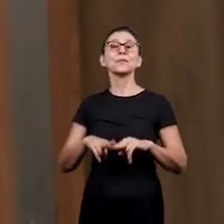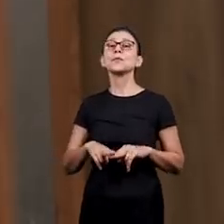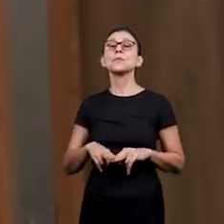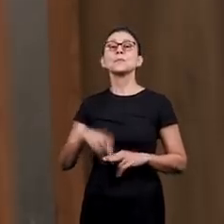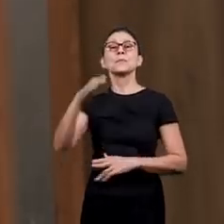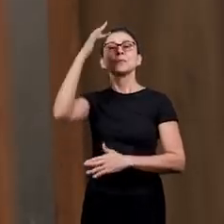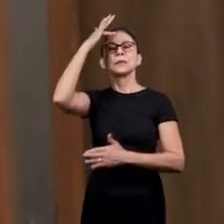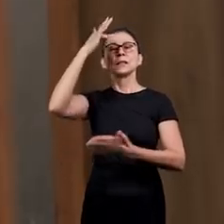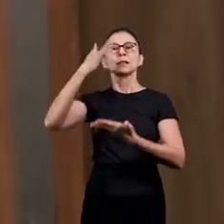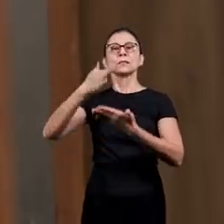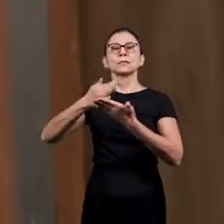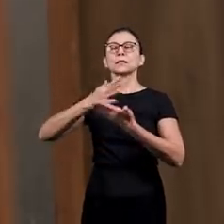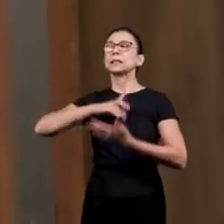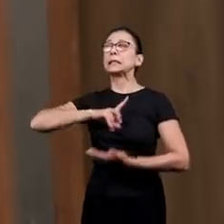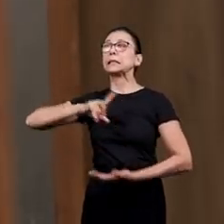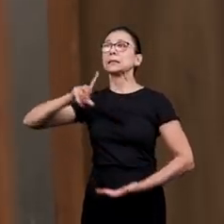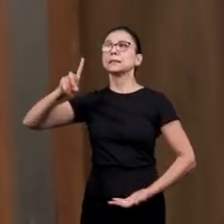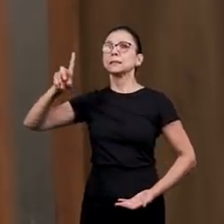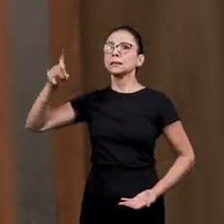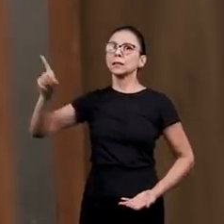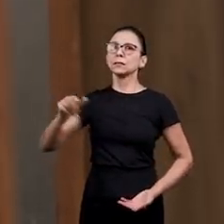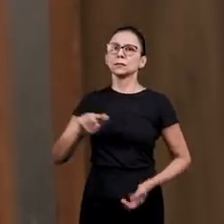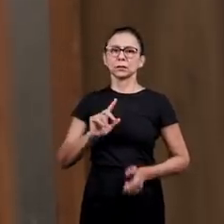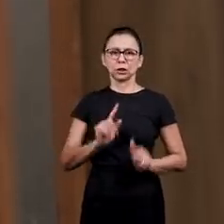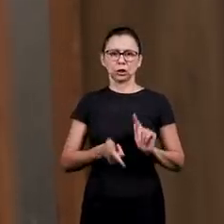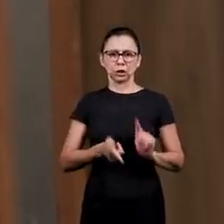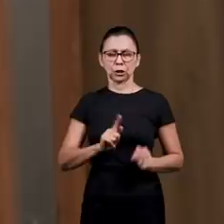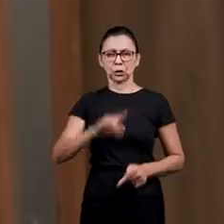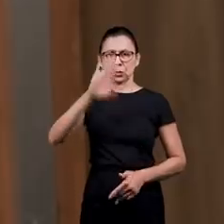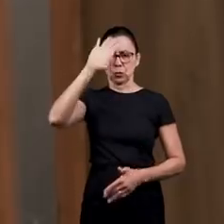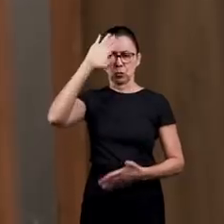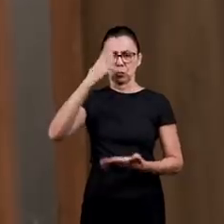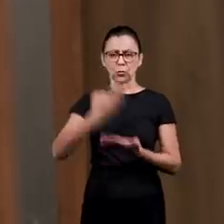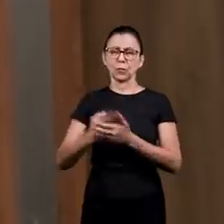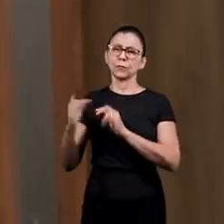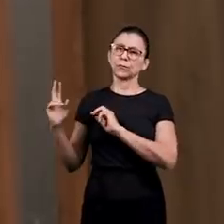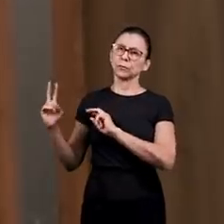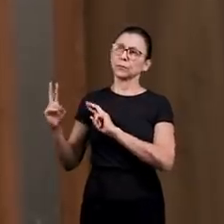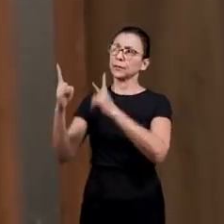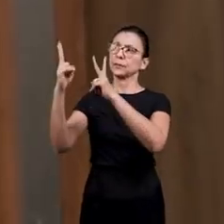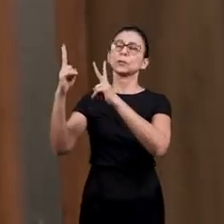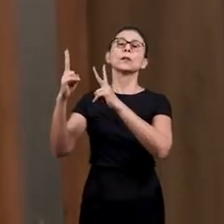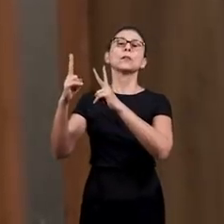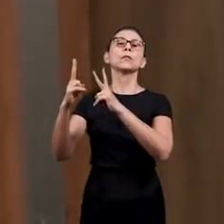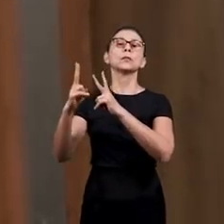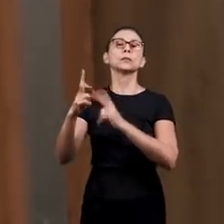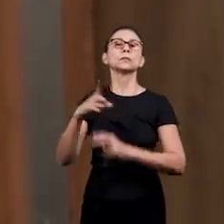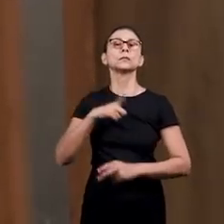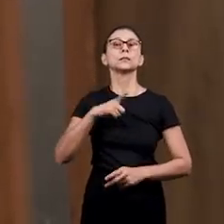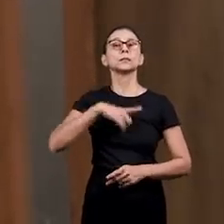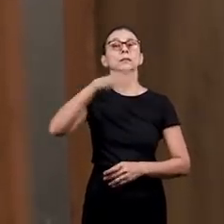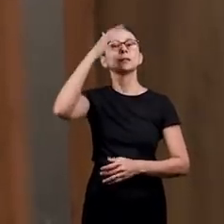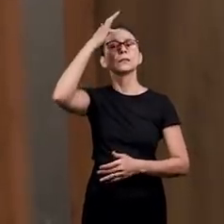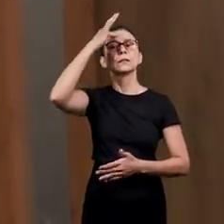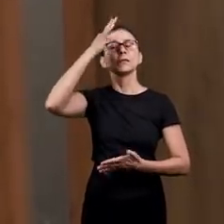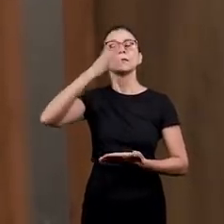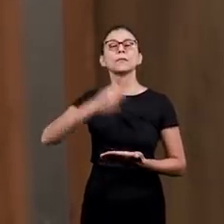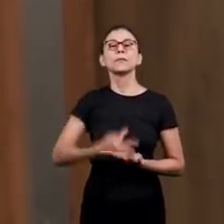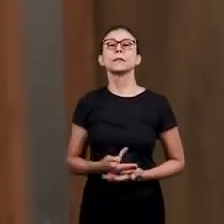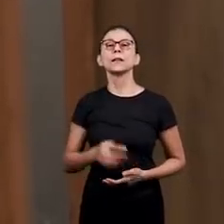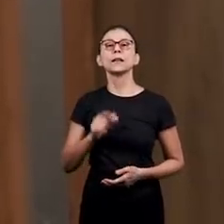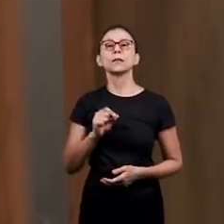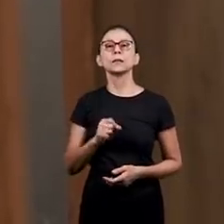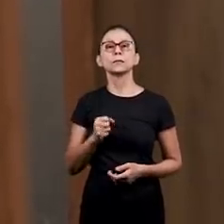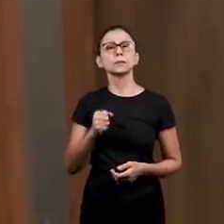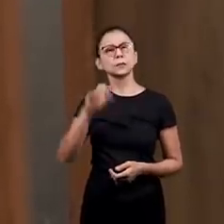Gideão creu, Gideão acreditou que Deus daria vitória. Ter fé em Deus é acreditar